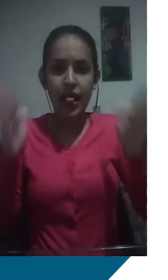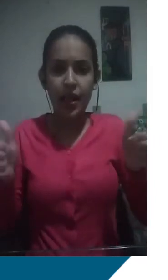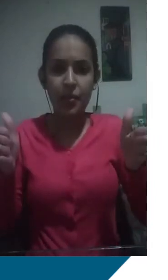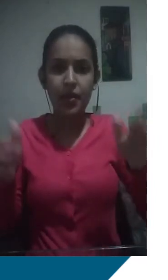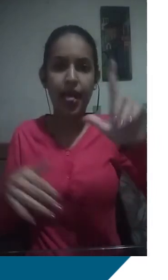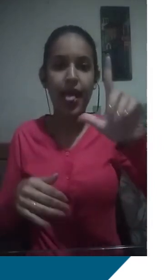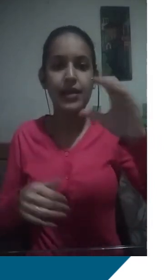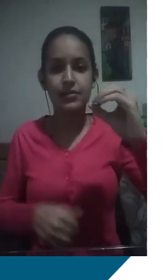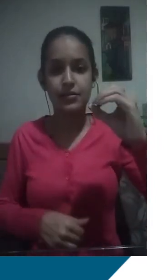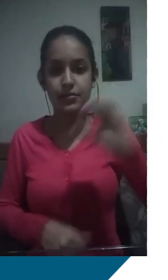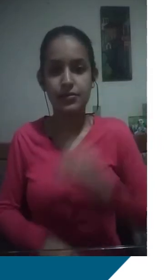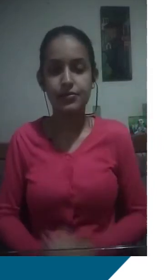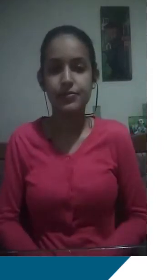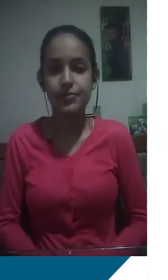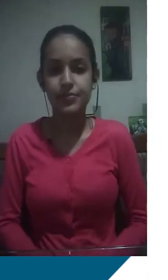L0, ok?